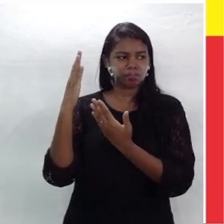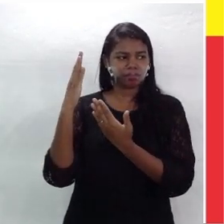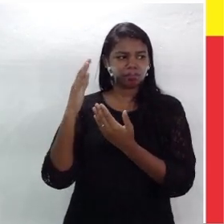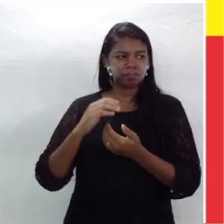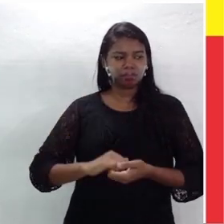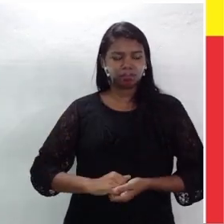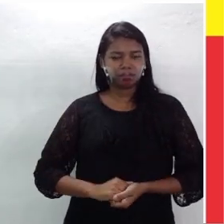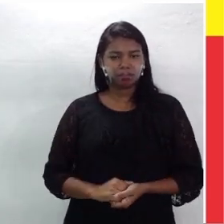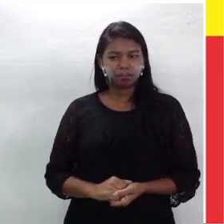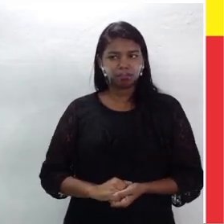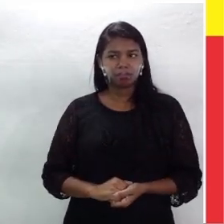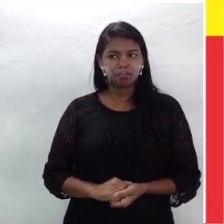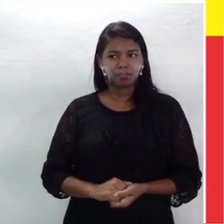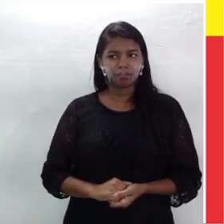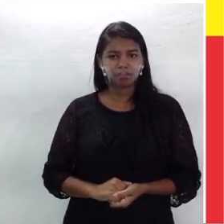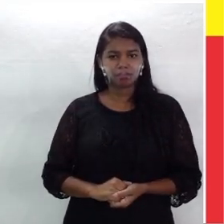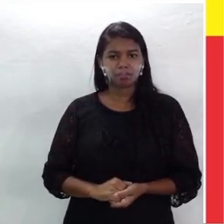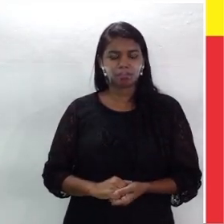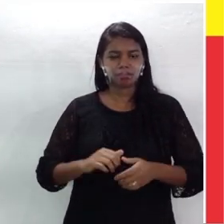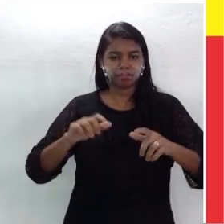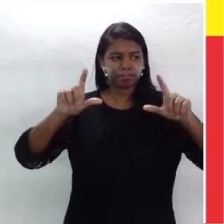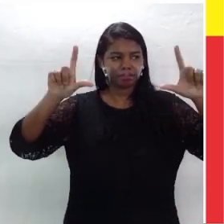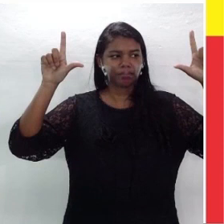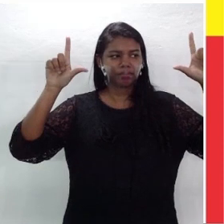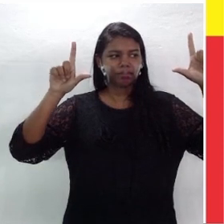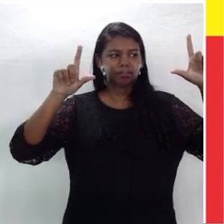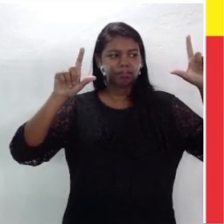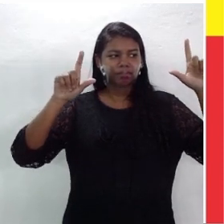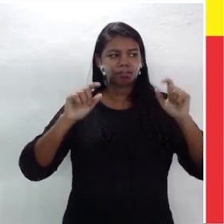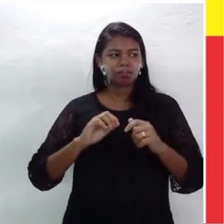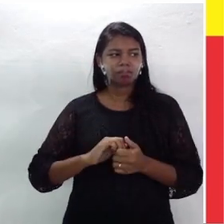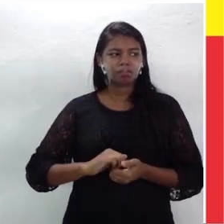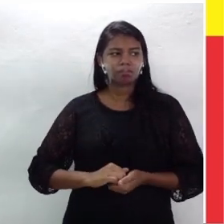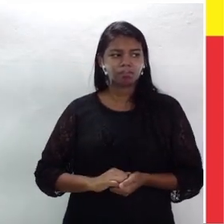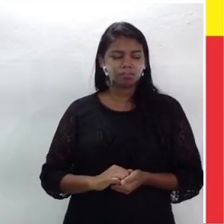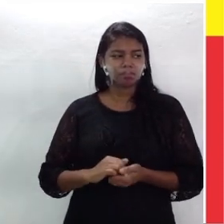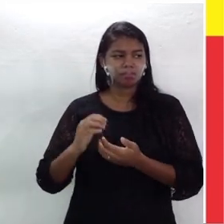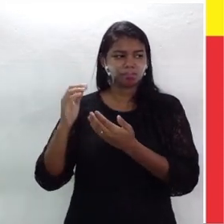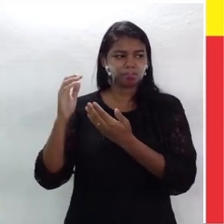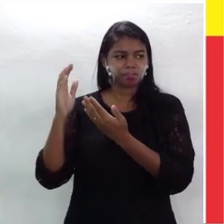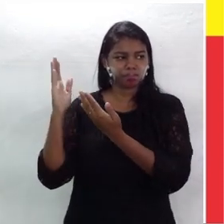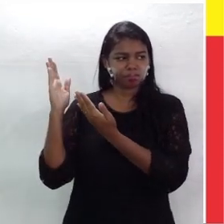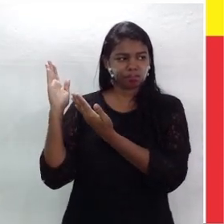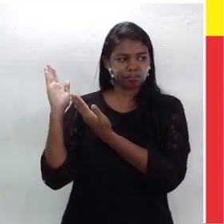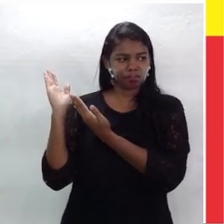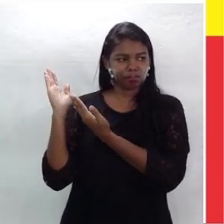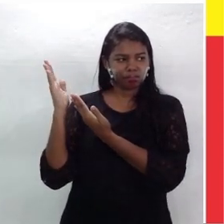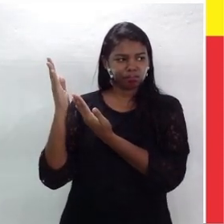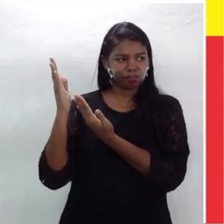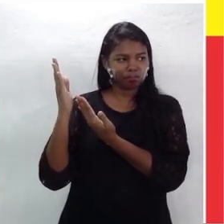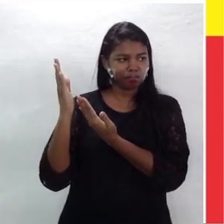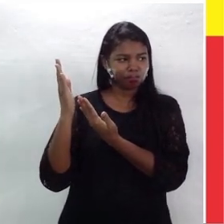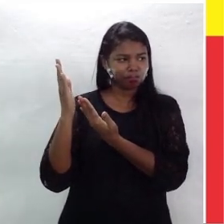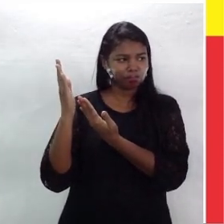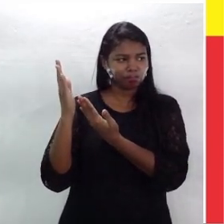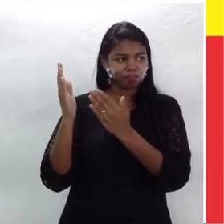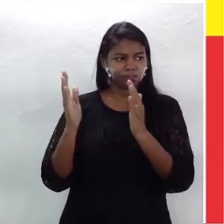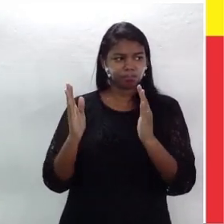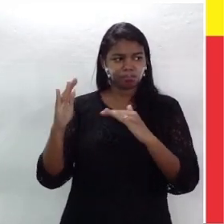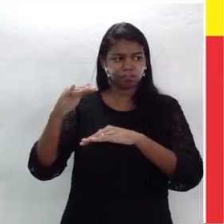geométricos. Vamos dar uma olhada em tudo ao nosso redor. Veja só que temos aqui um